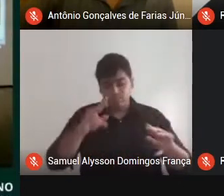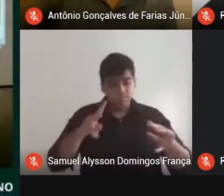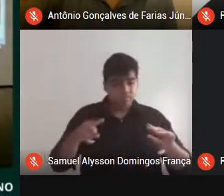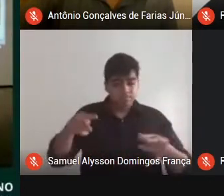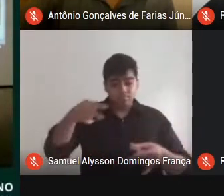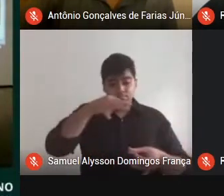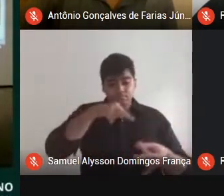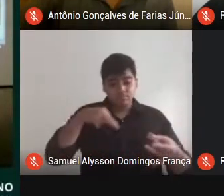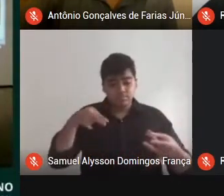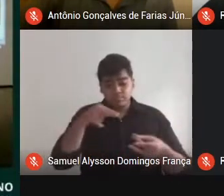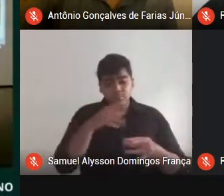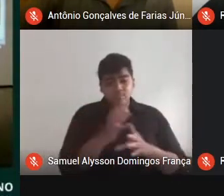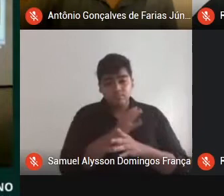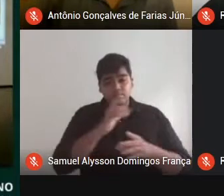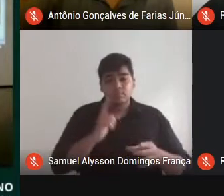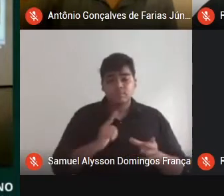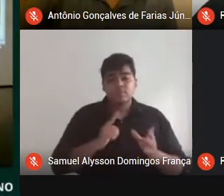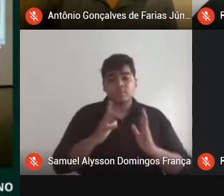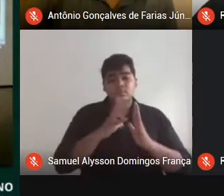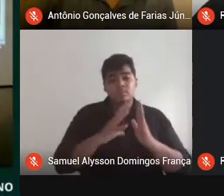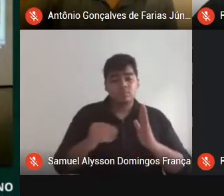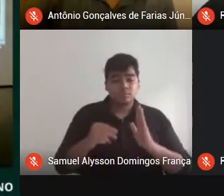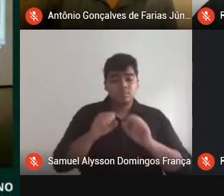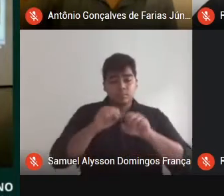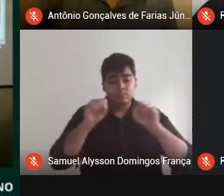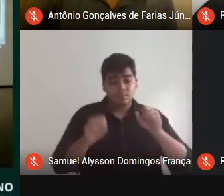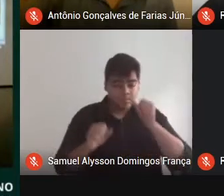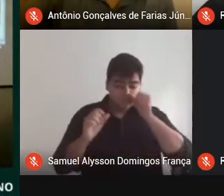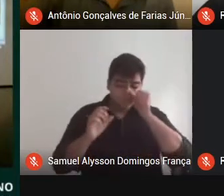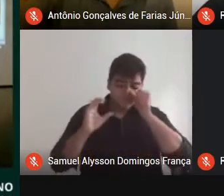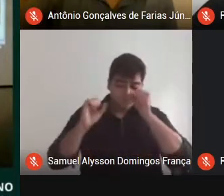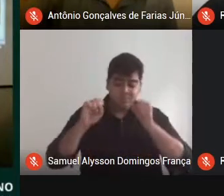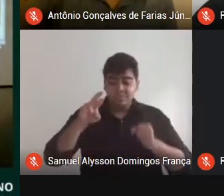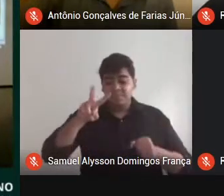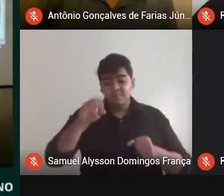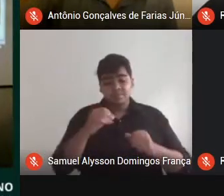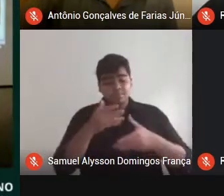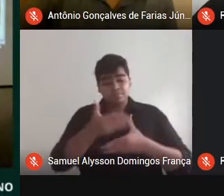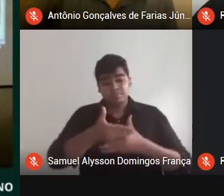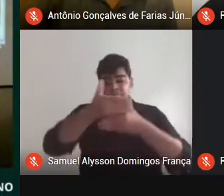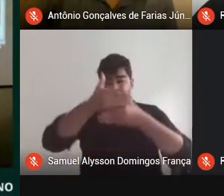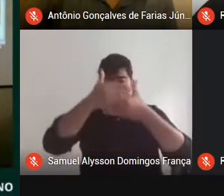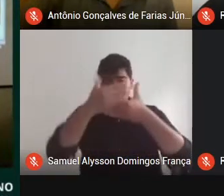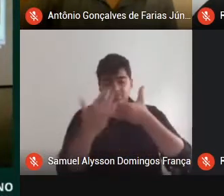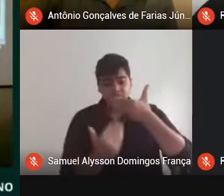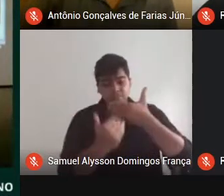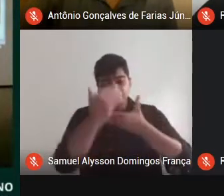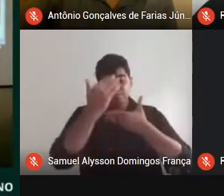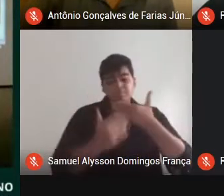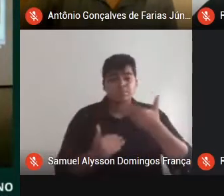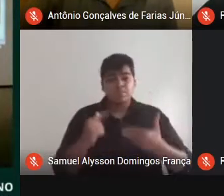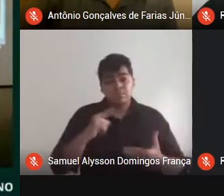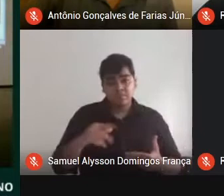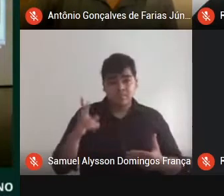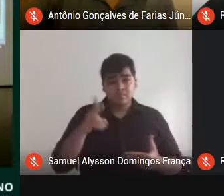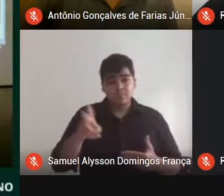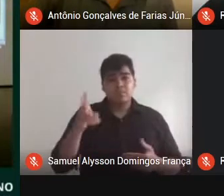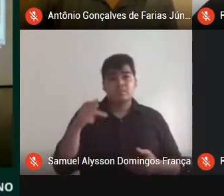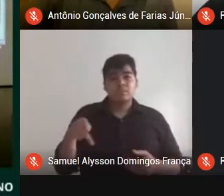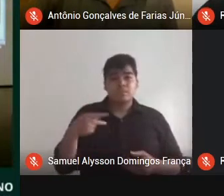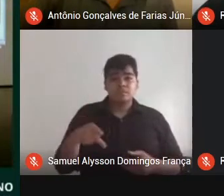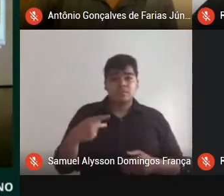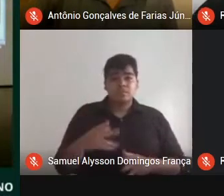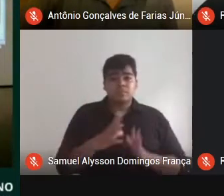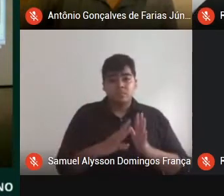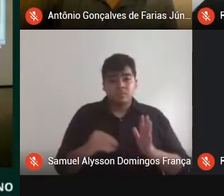modelos dos sistemas construtivos, fundação, as camadas da parede. Então, a gente tem sempre esses modelos, e também,